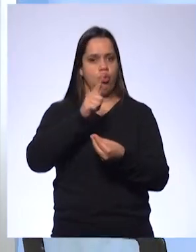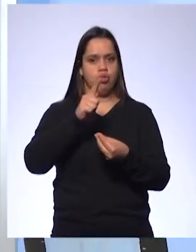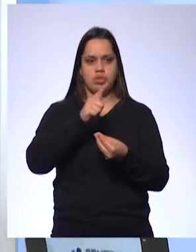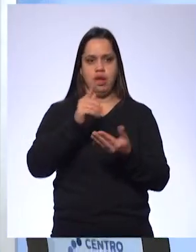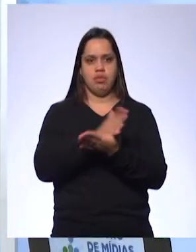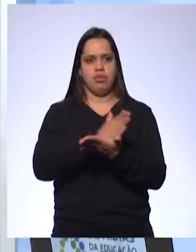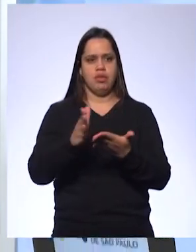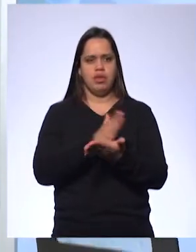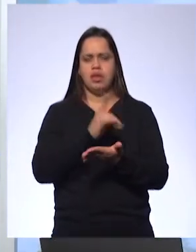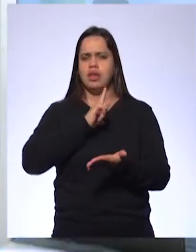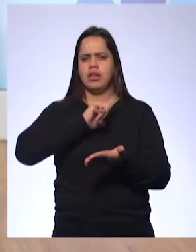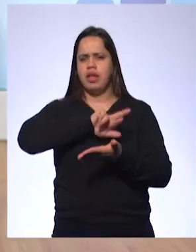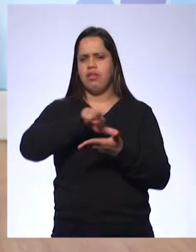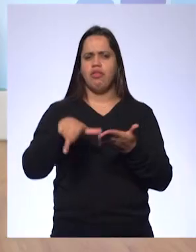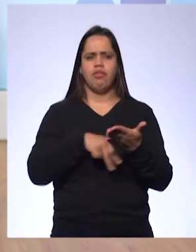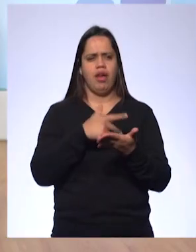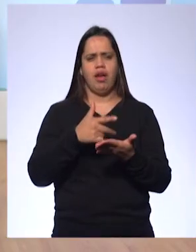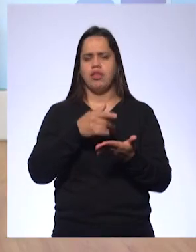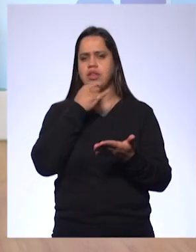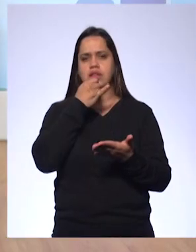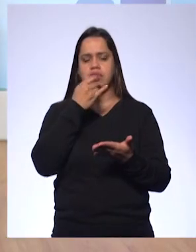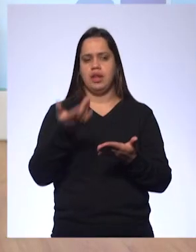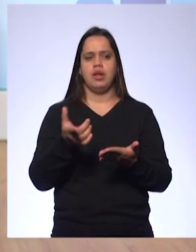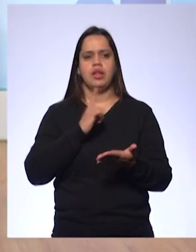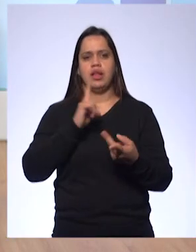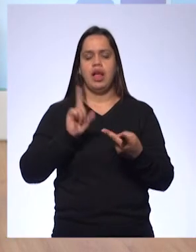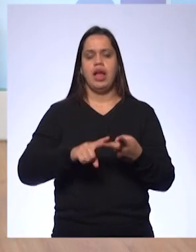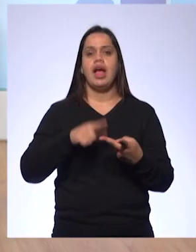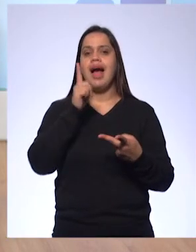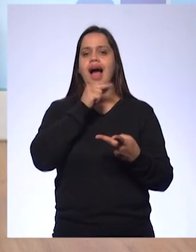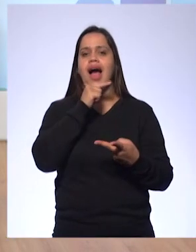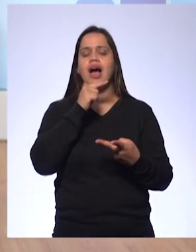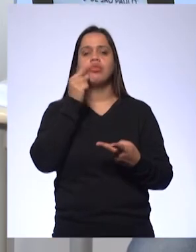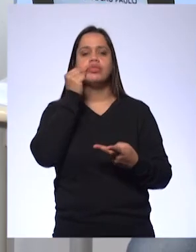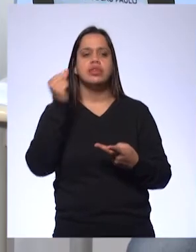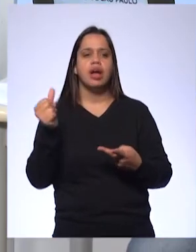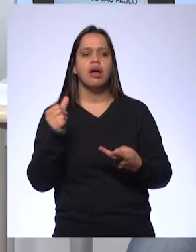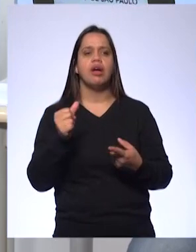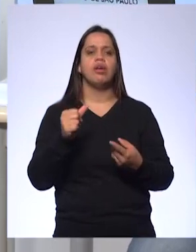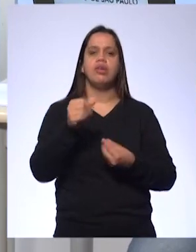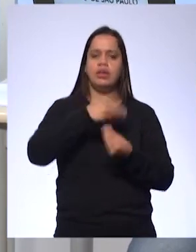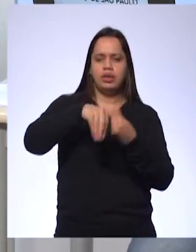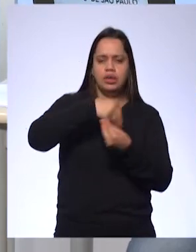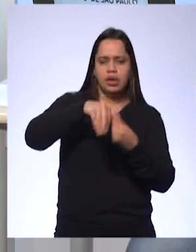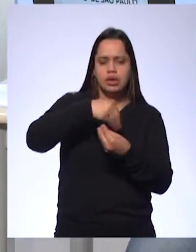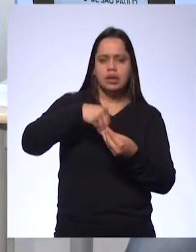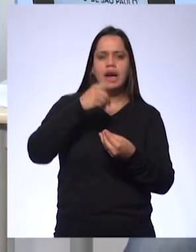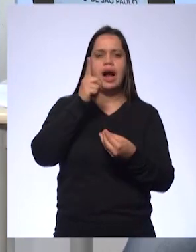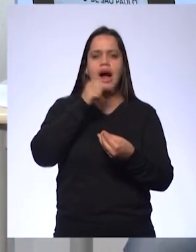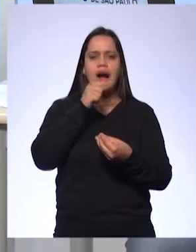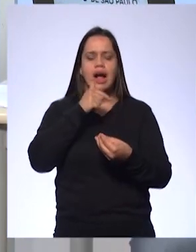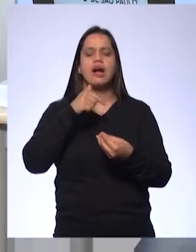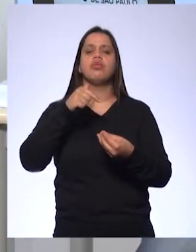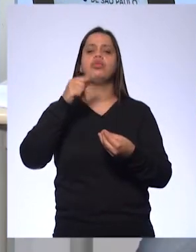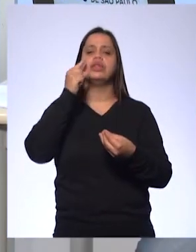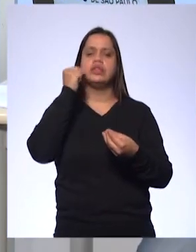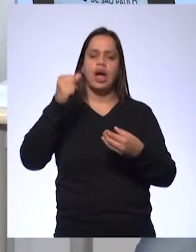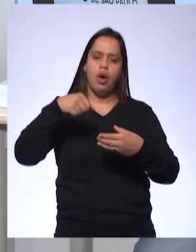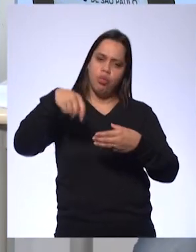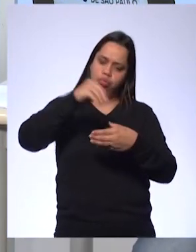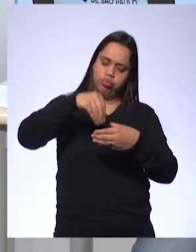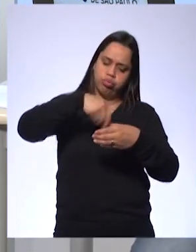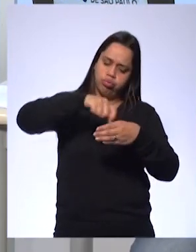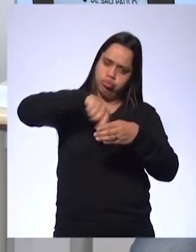tem vários exemplos de mistura heterogênea aqui. Água com sal, se você misturar aí, ela dissolver ali na água, você já deve ter visto isso